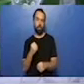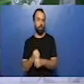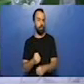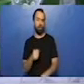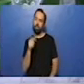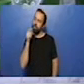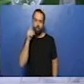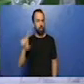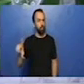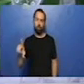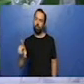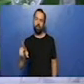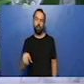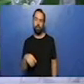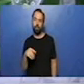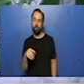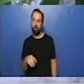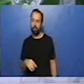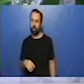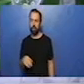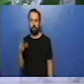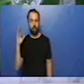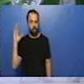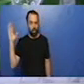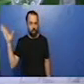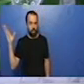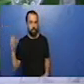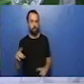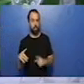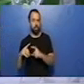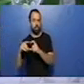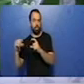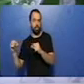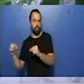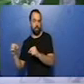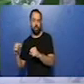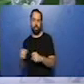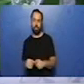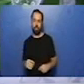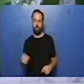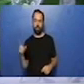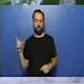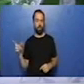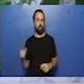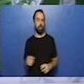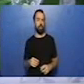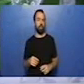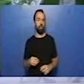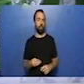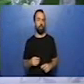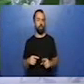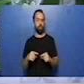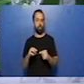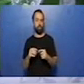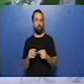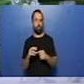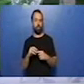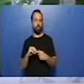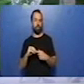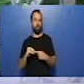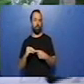Como exemplo, aqui uma ameba e aqui um protozoário de vida livre, o